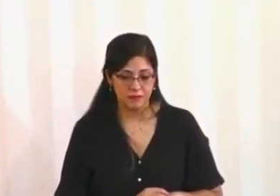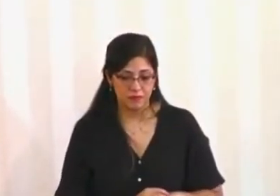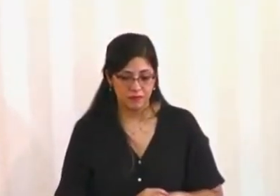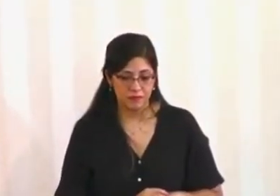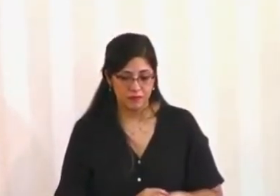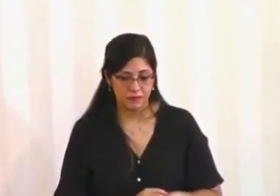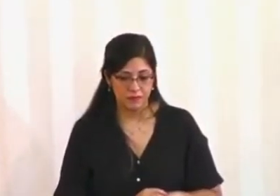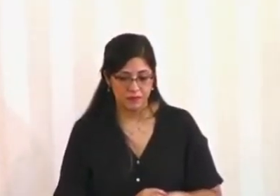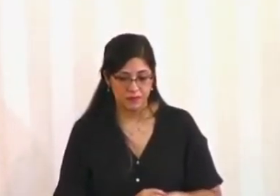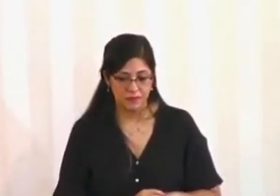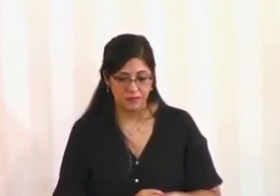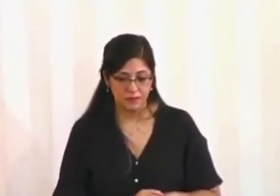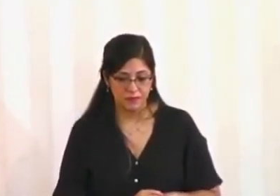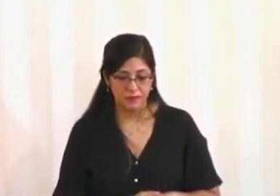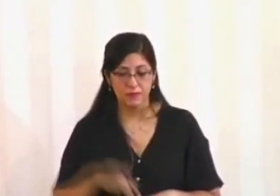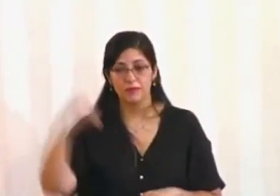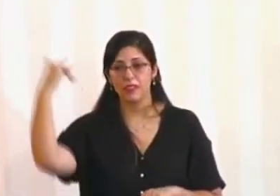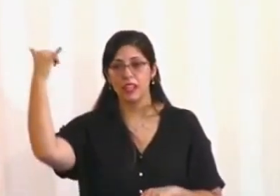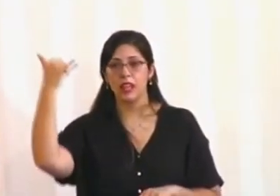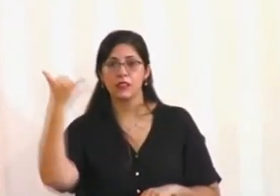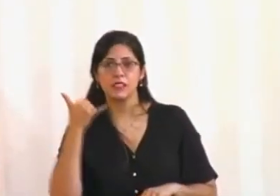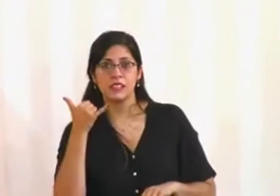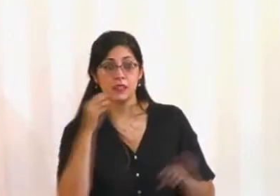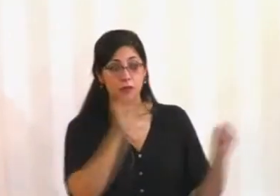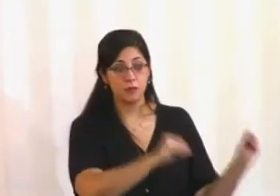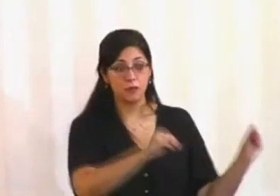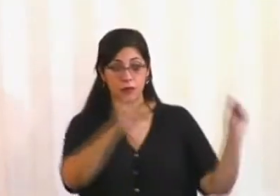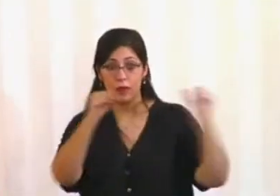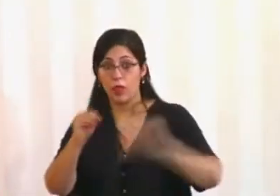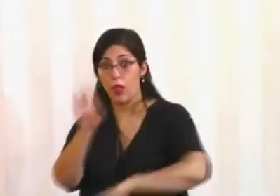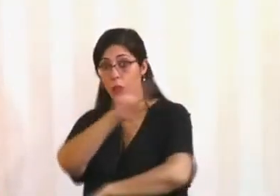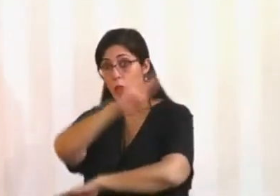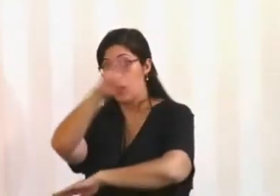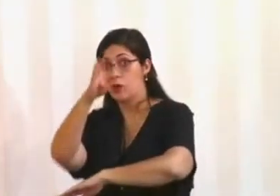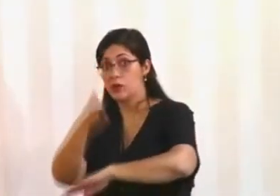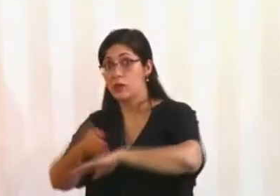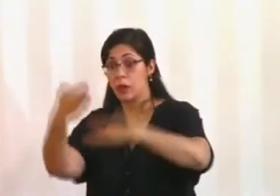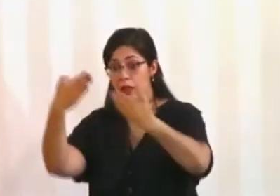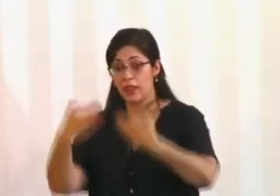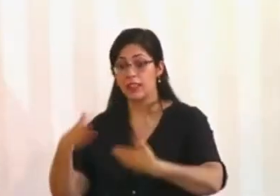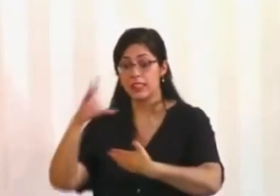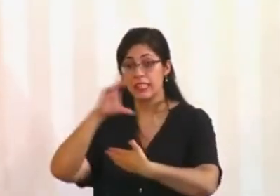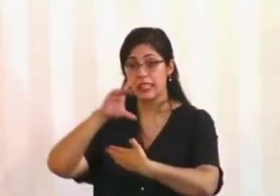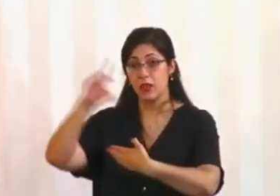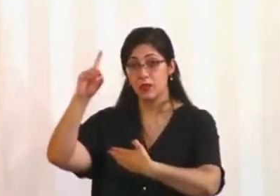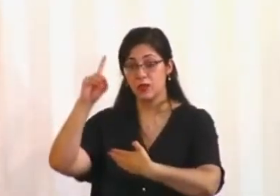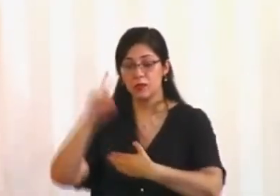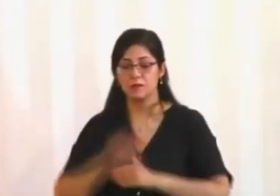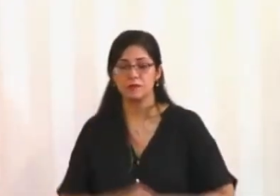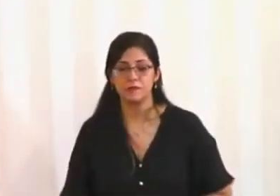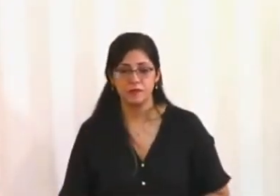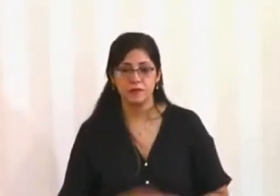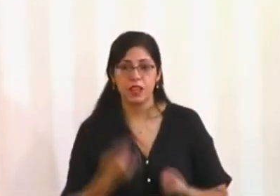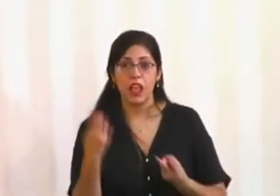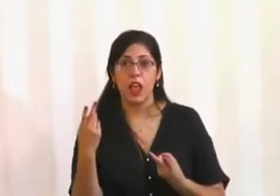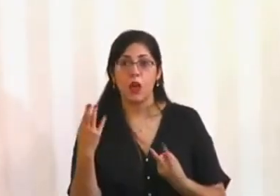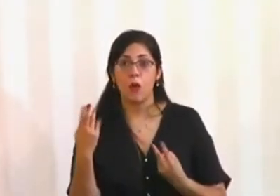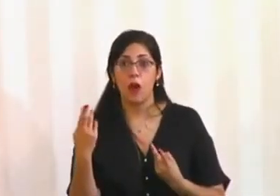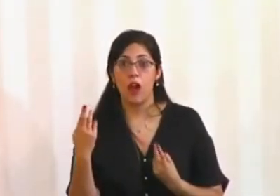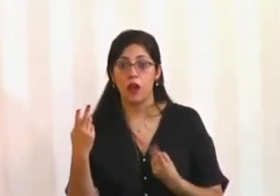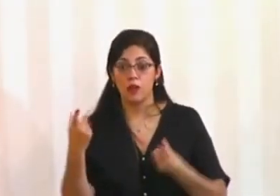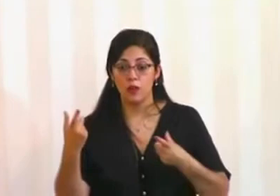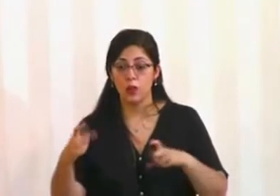sai e põe-te neste monte perante o Senhor. Que monte é este, irmãos? O monte Horebe. Que lugar é este, irmãos? O mesmo lugar